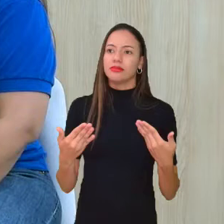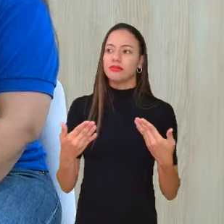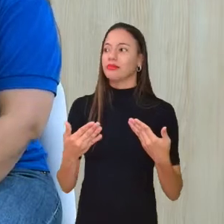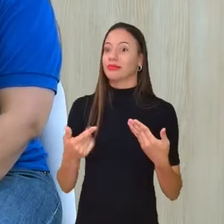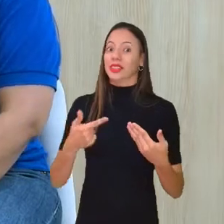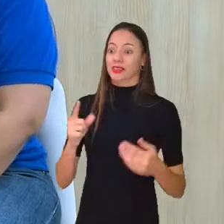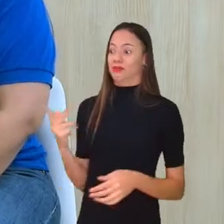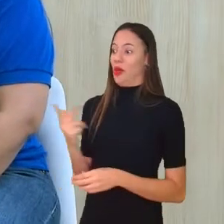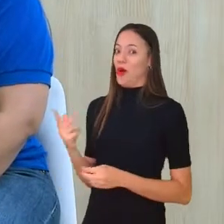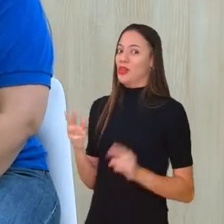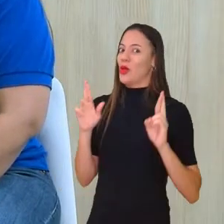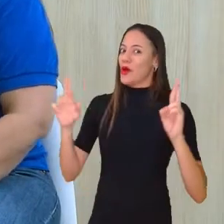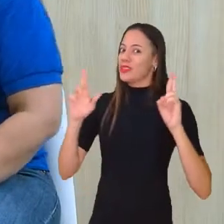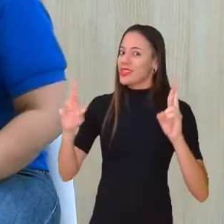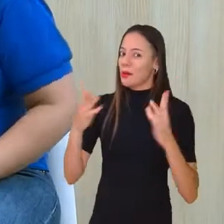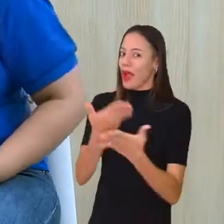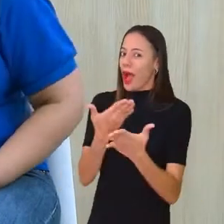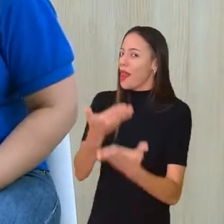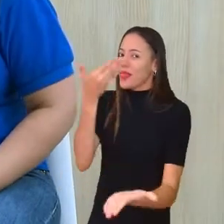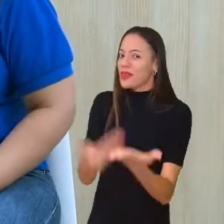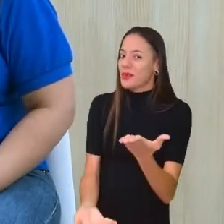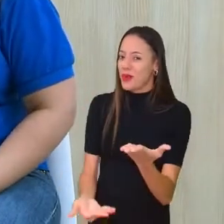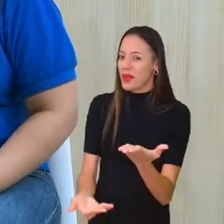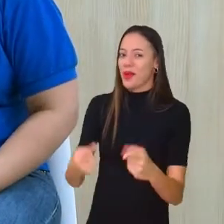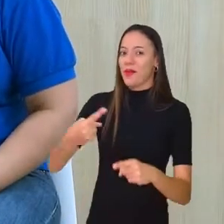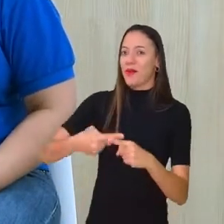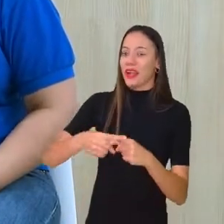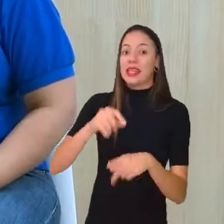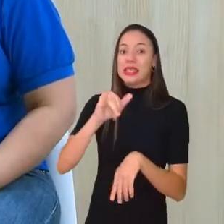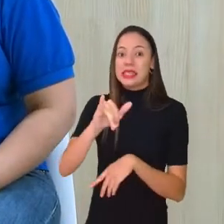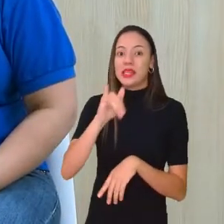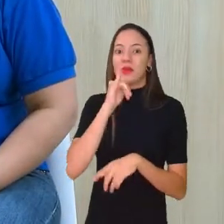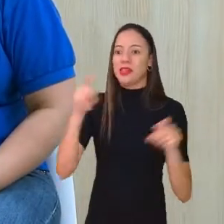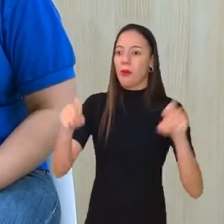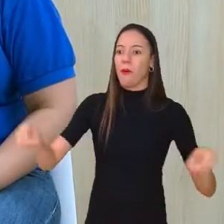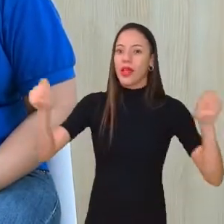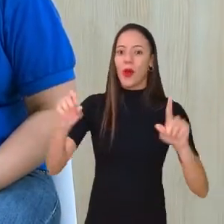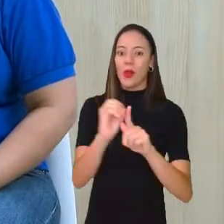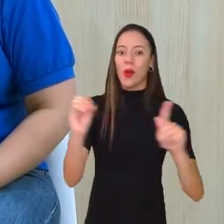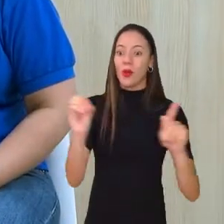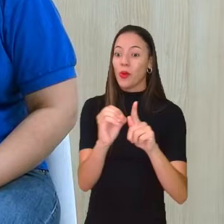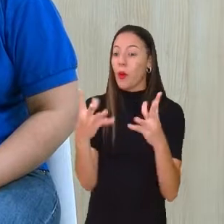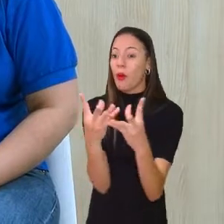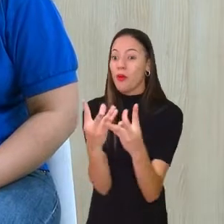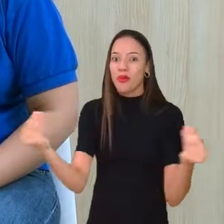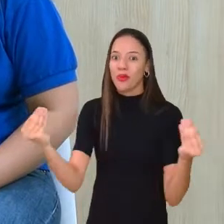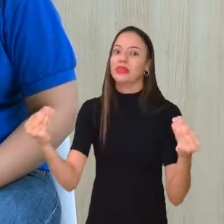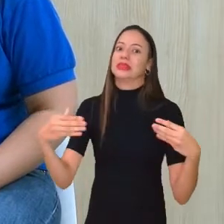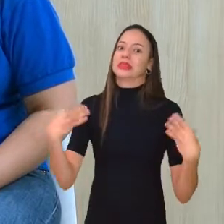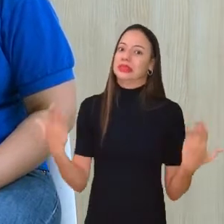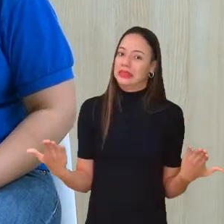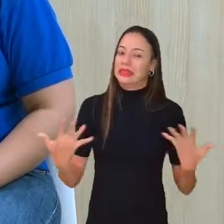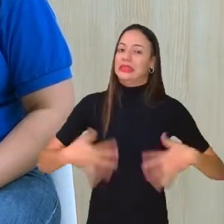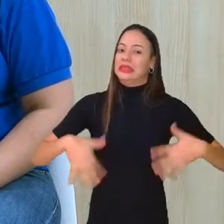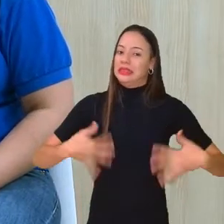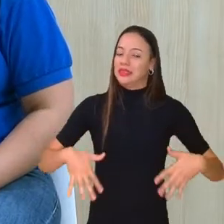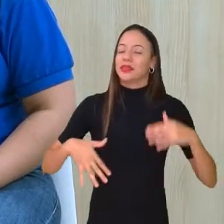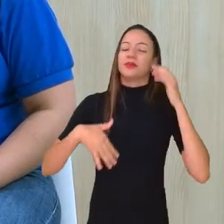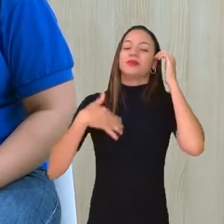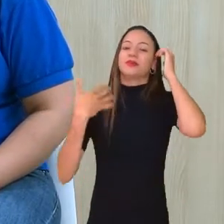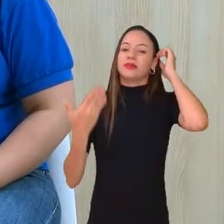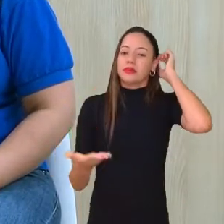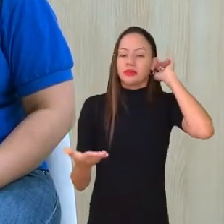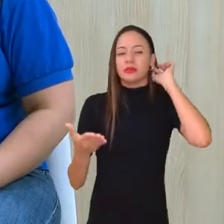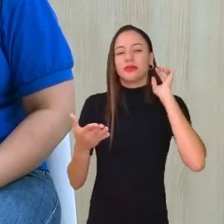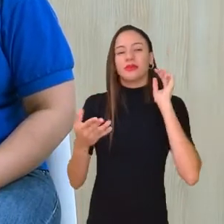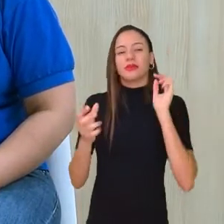torcemos que não, né? Torcemos que não. Né? Não destruir o servidor do Google. Pronto, acabou-se um monte de coisa. Então você percebe que esse